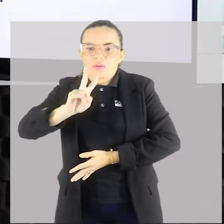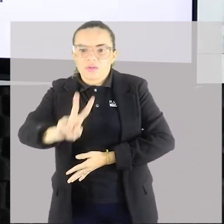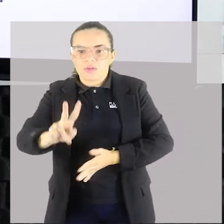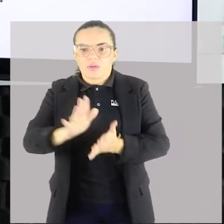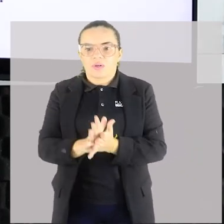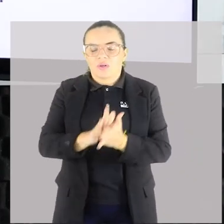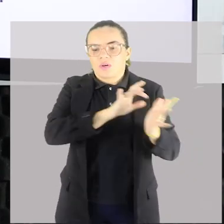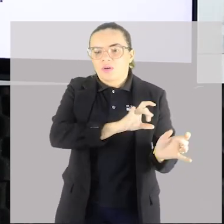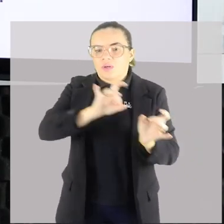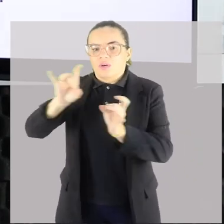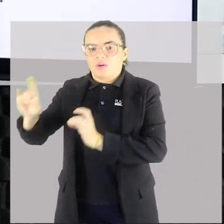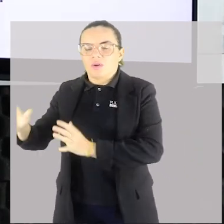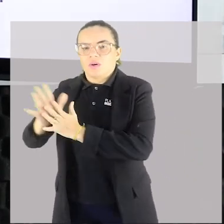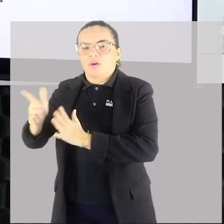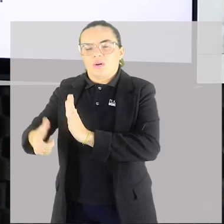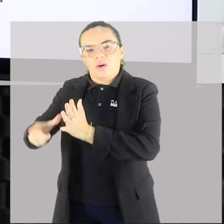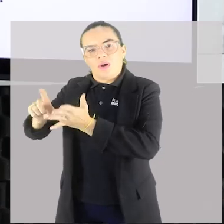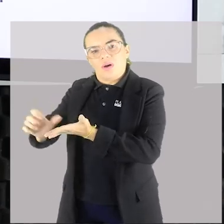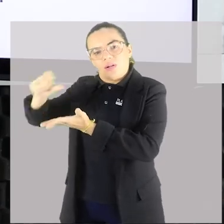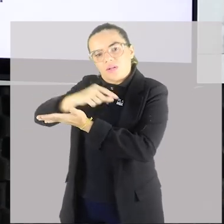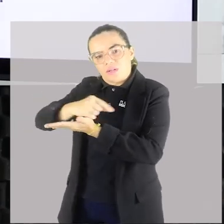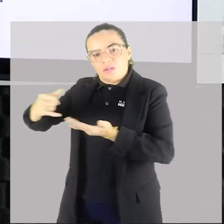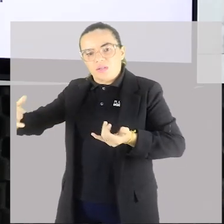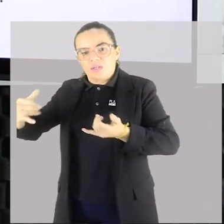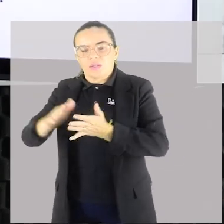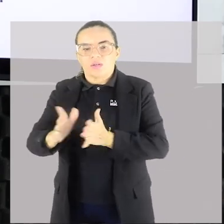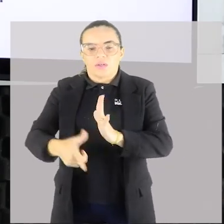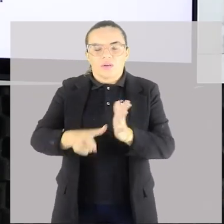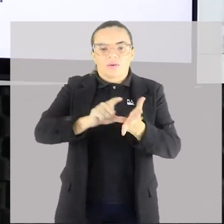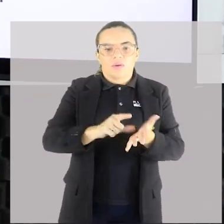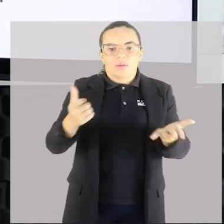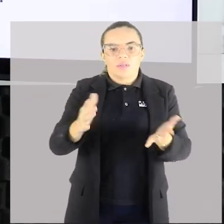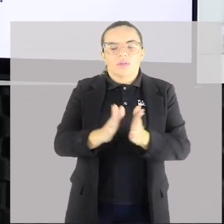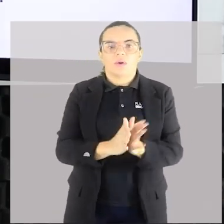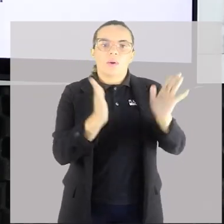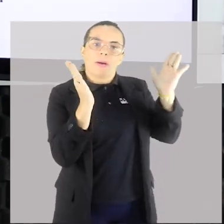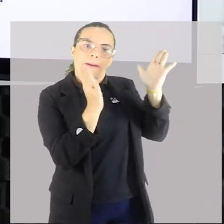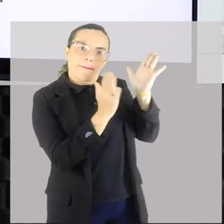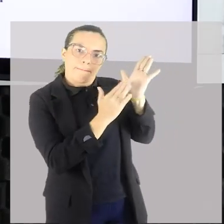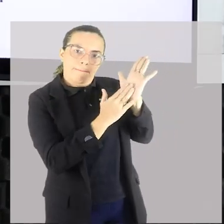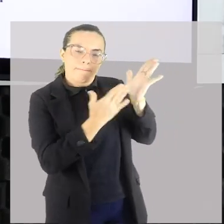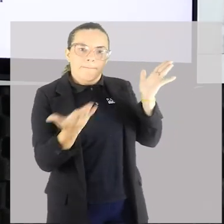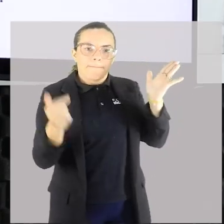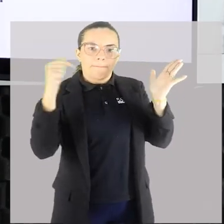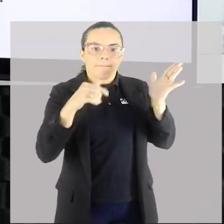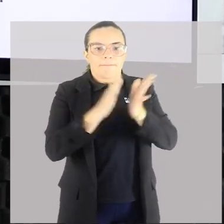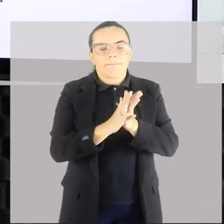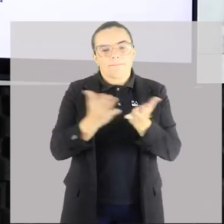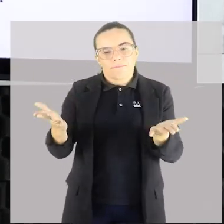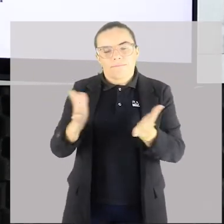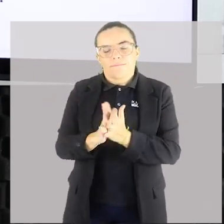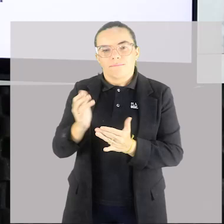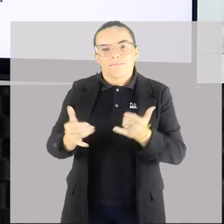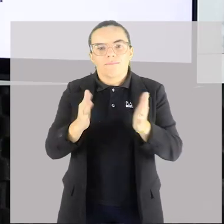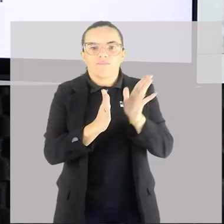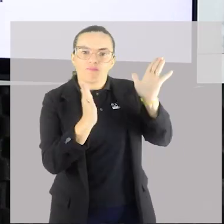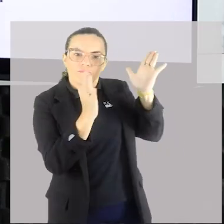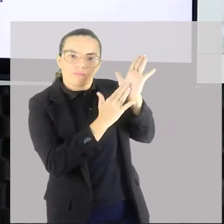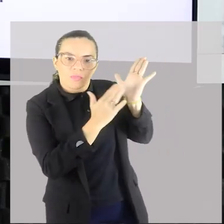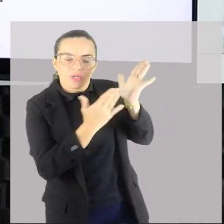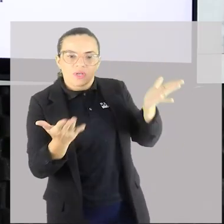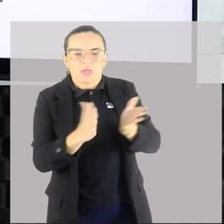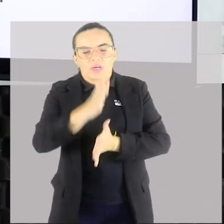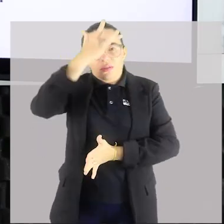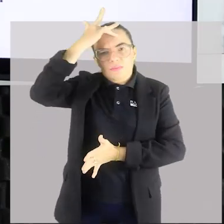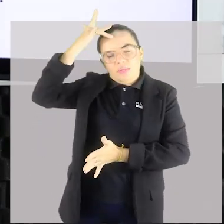não pensa o antes, o artista não pensa o antes. Ele joga a proposta, é um jogo, né? Ele joga a proposta para quem está lá participando,